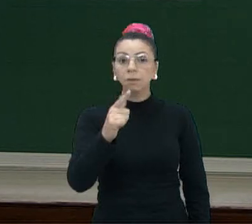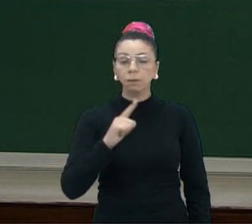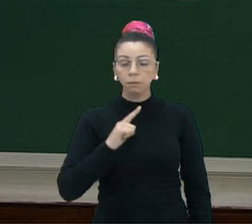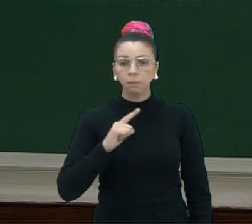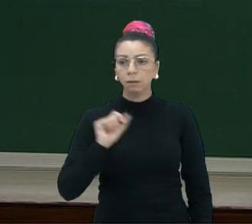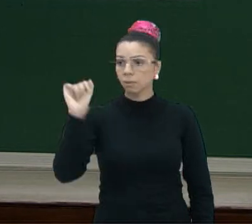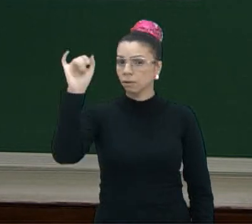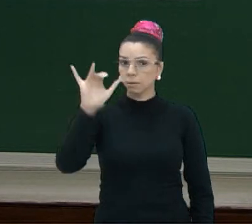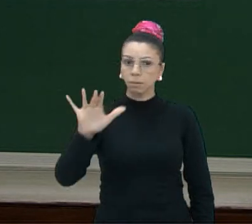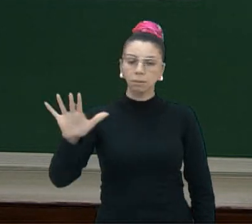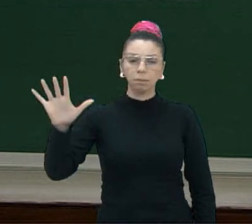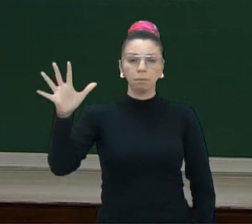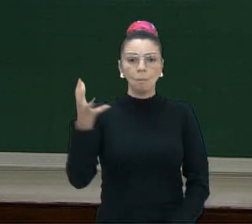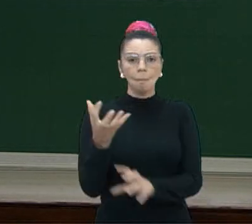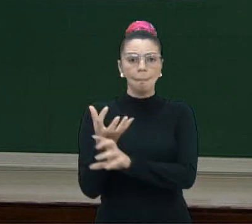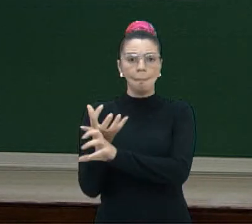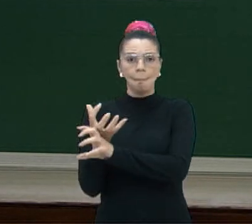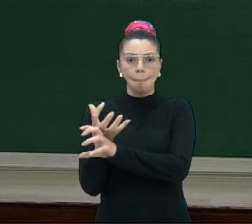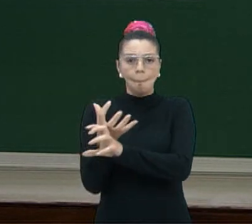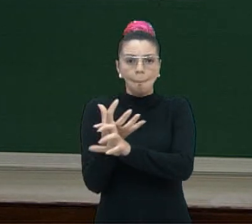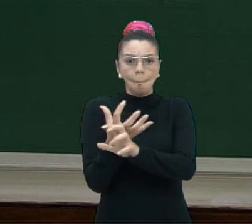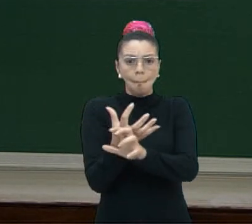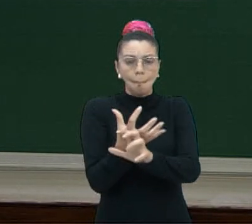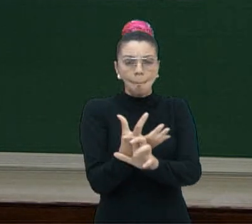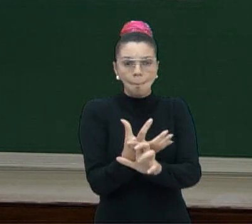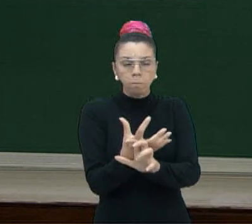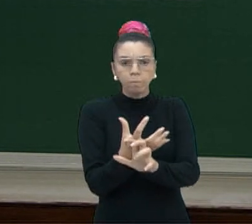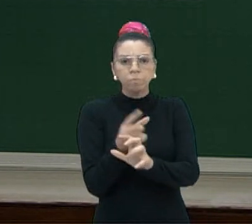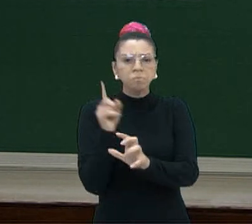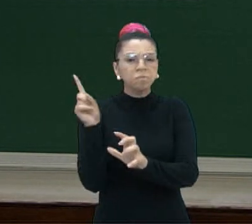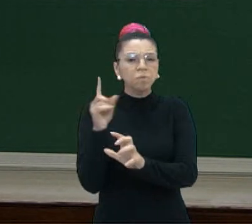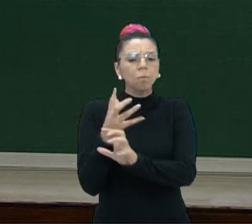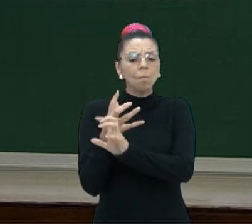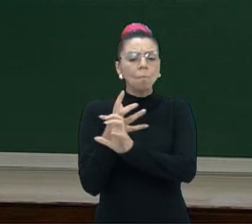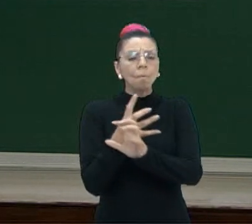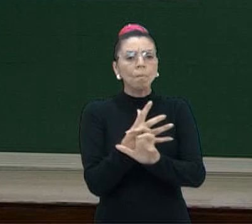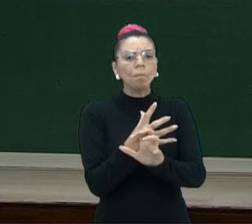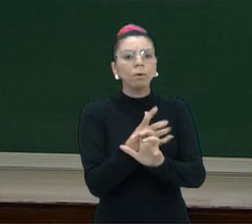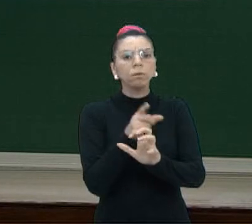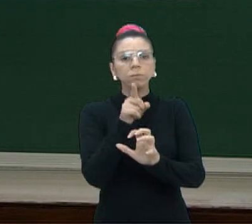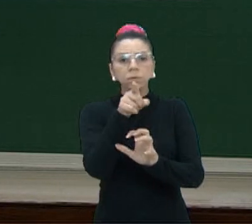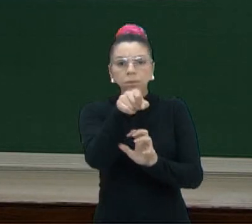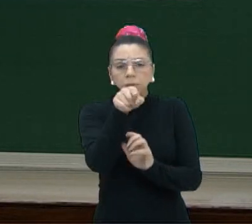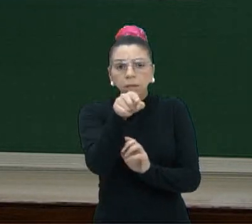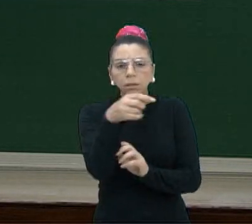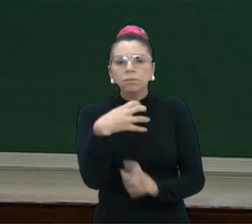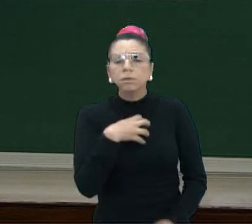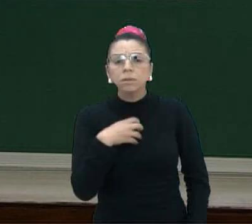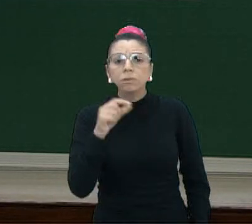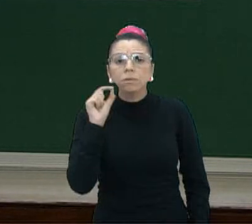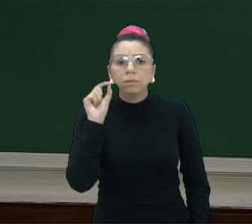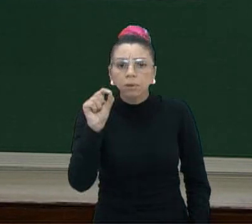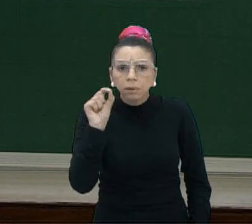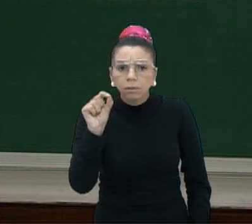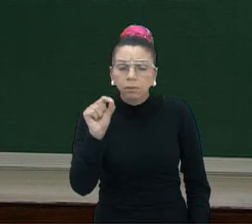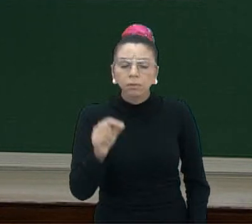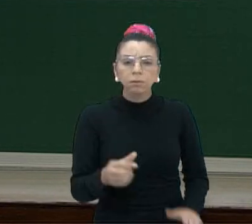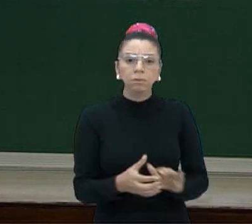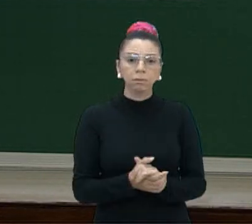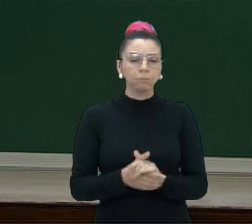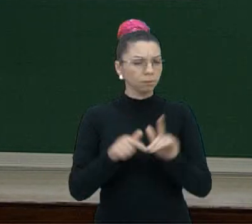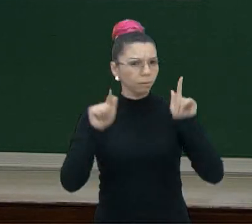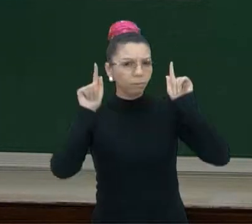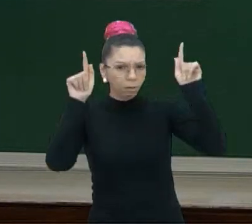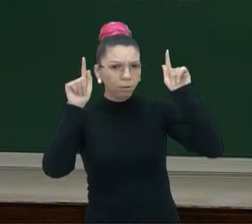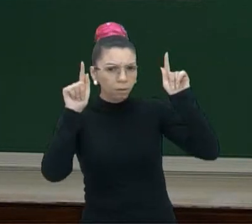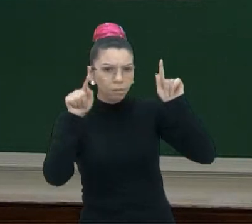imagem de uma seca. Então, que sentido que essa seca produz para você? Será que produz um sentido aventureiro